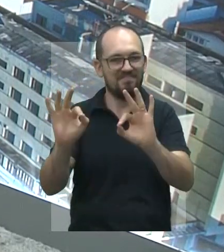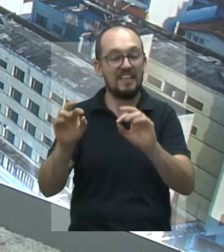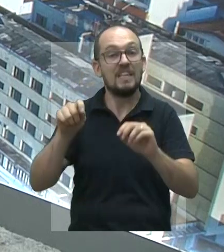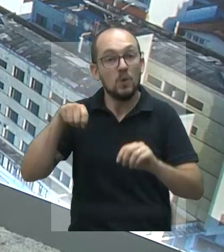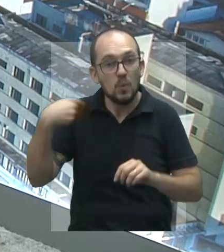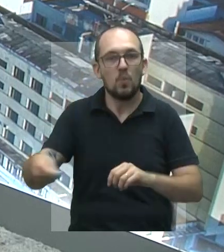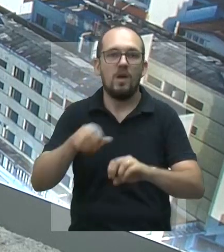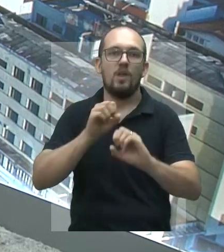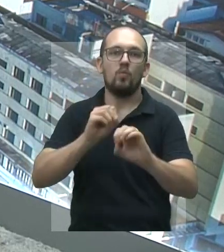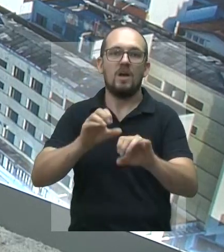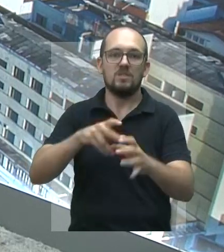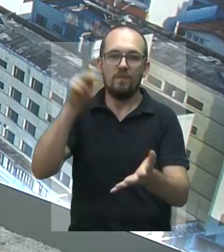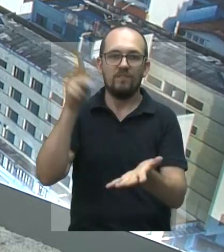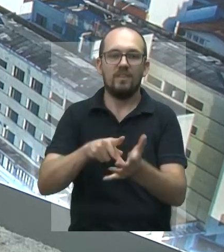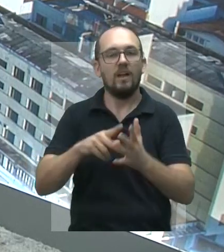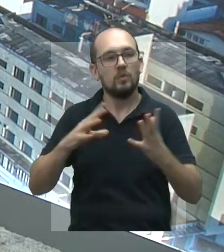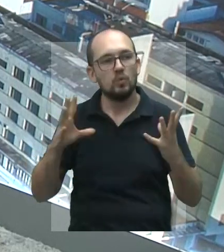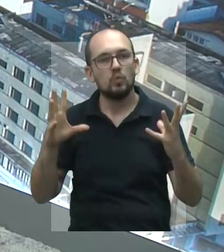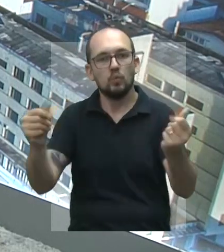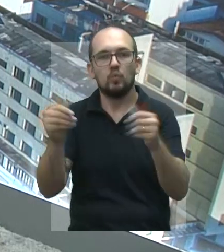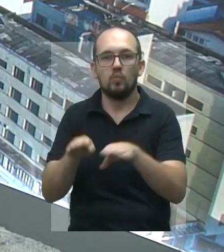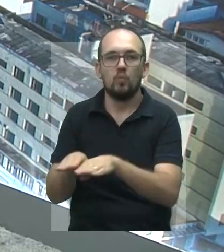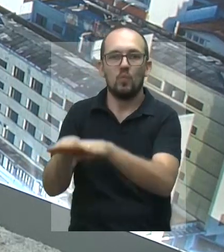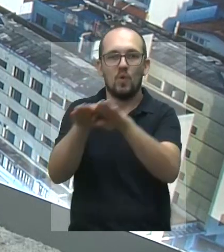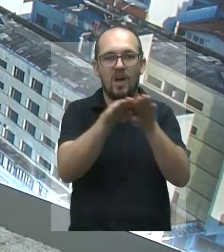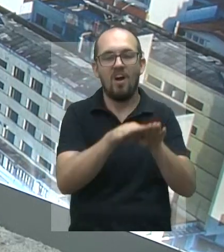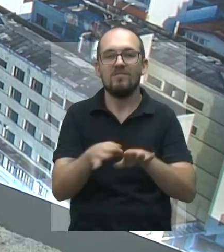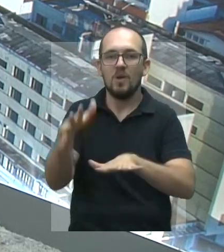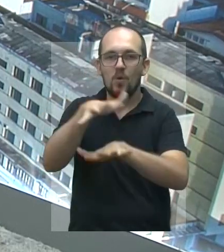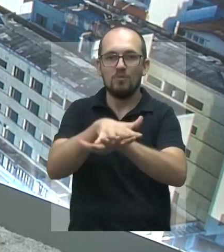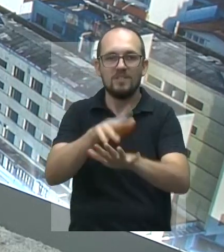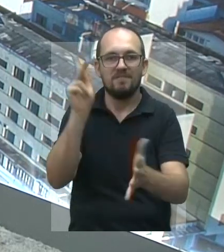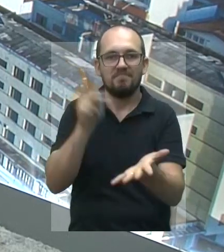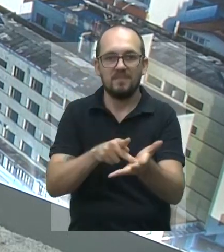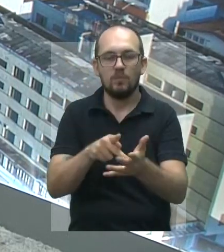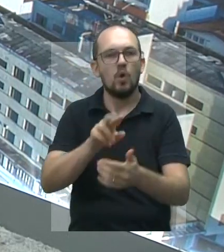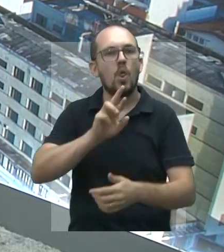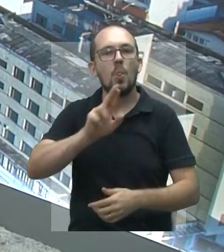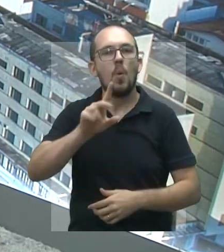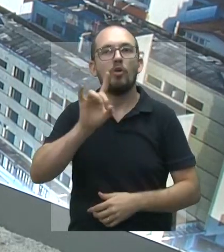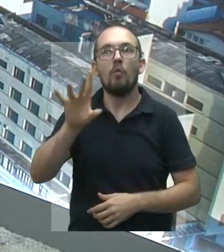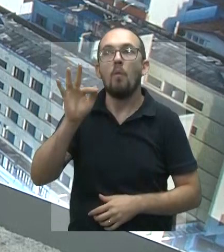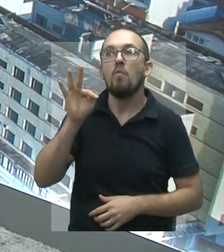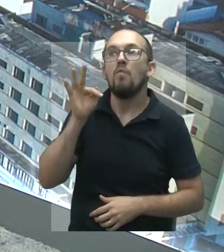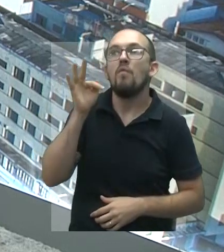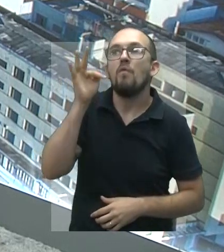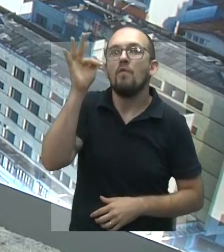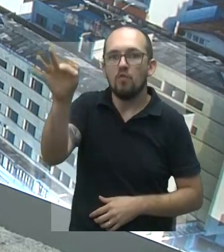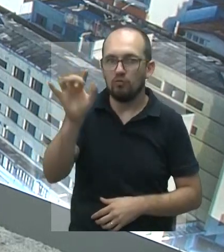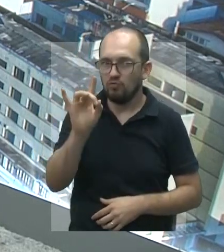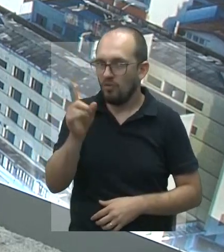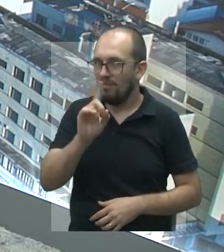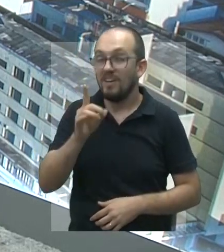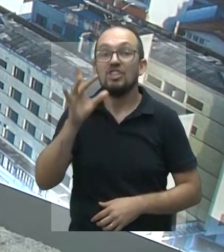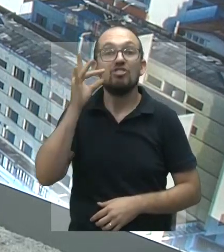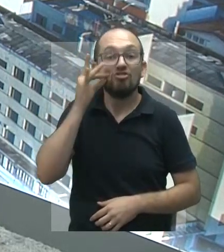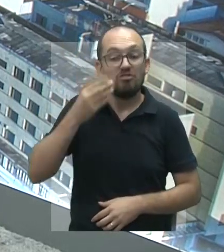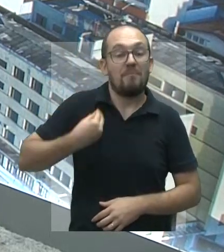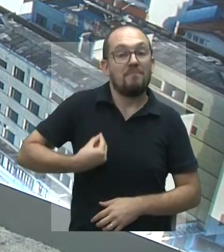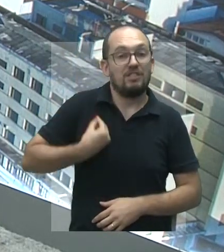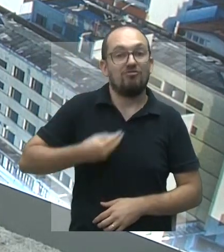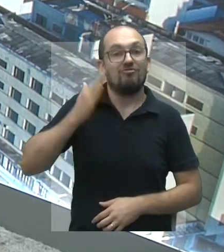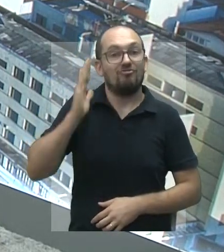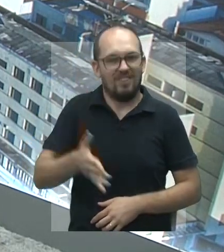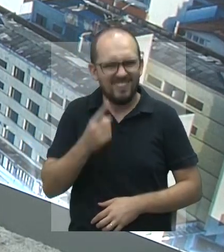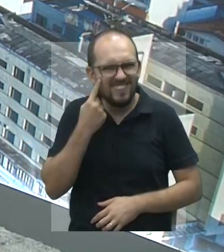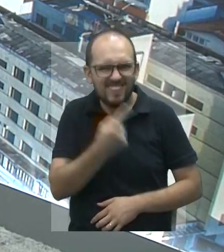educação de verdade, educação para todos, educação inclusiva. Isso não é só o futuro para essas crianças, isso já é o presente. Você